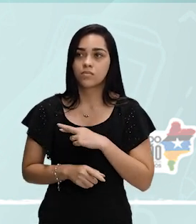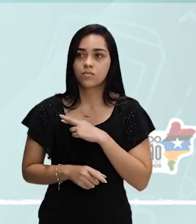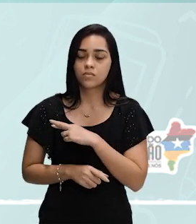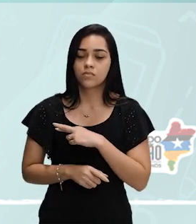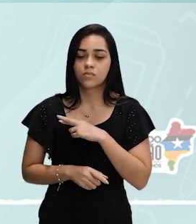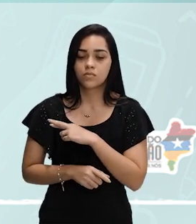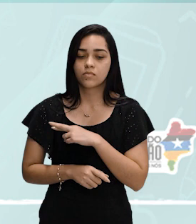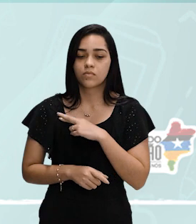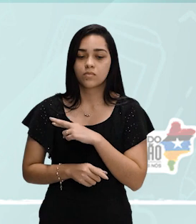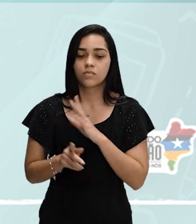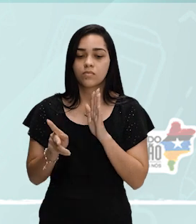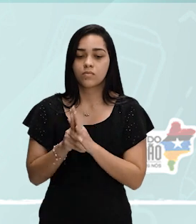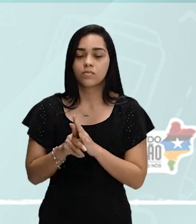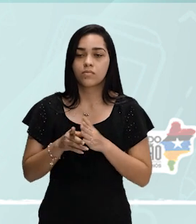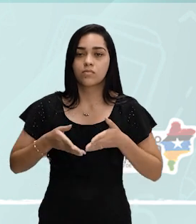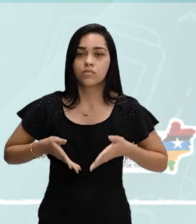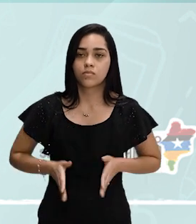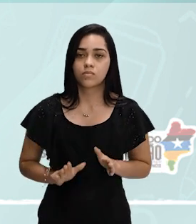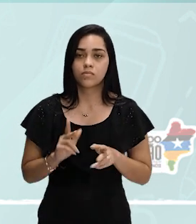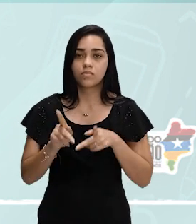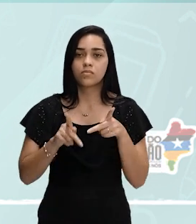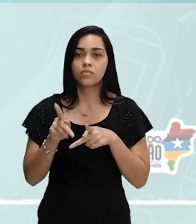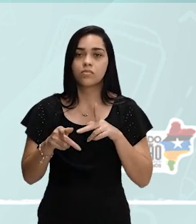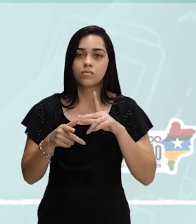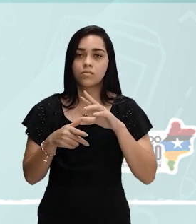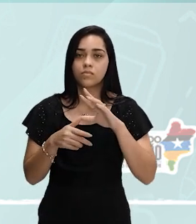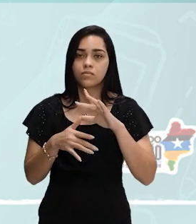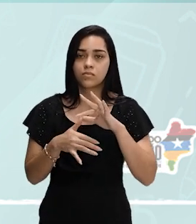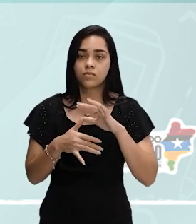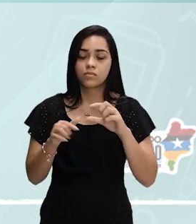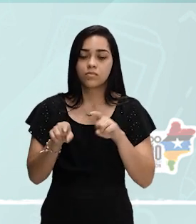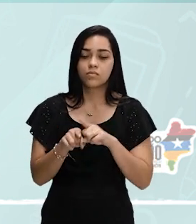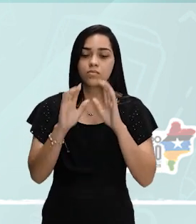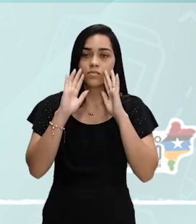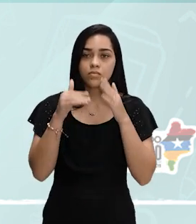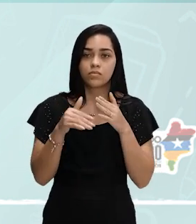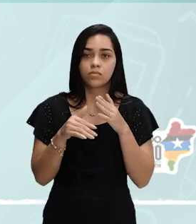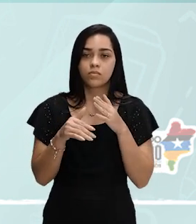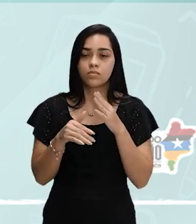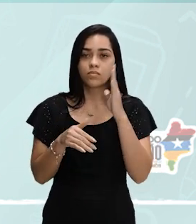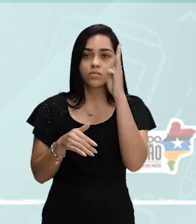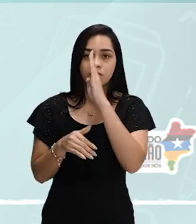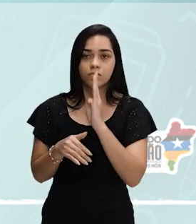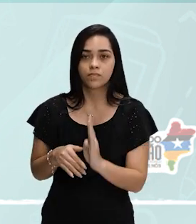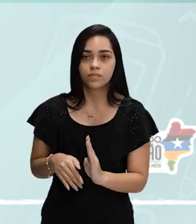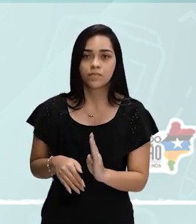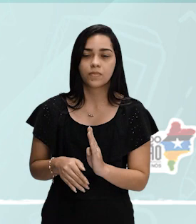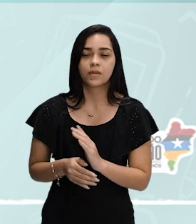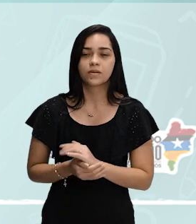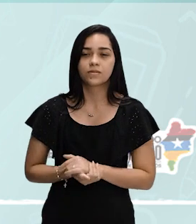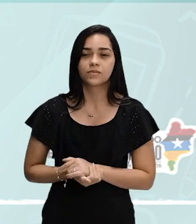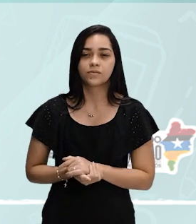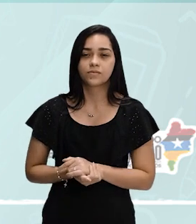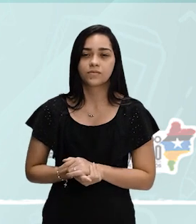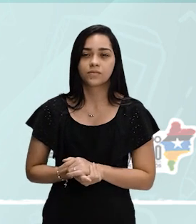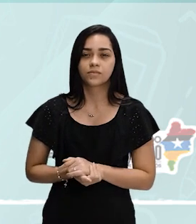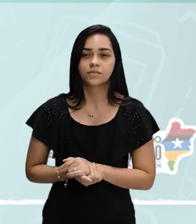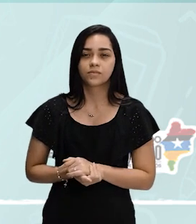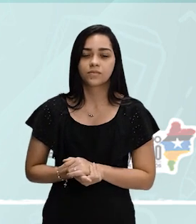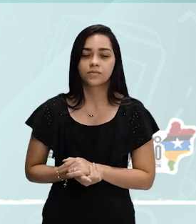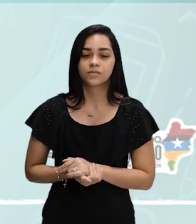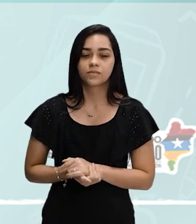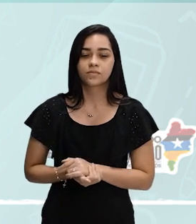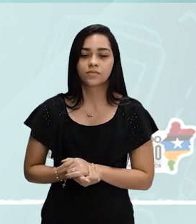uma alegoria sobre o nascimento do povo americano e, mais especificamente, o povo brasileiro, certo?